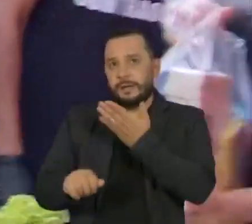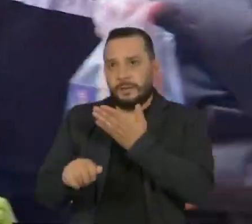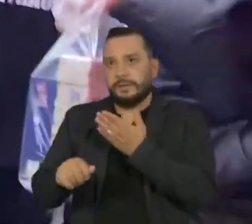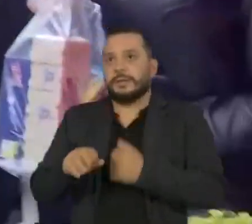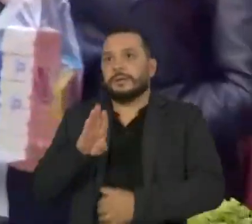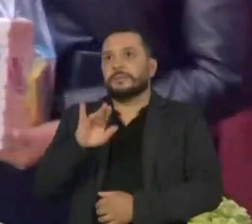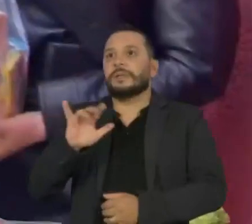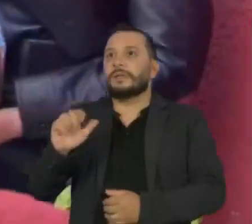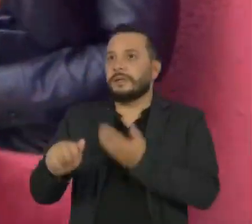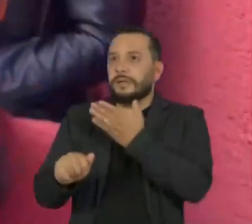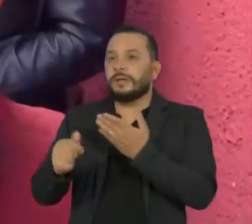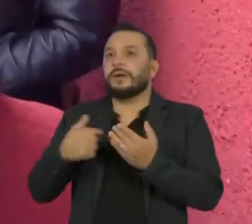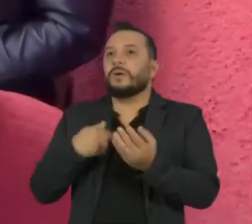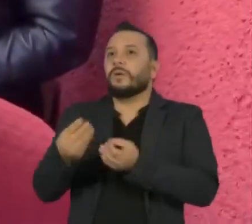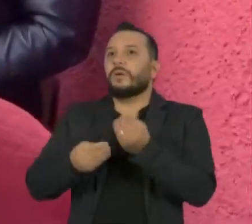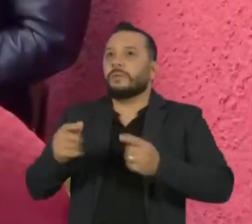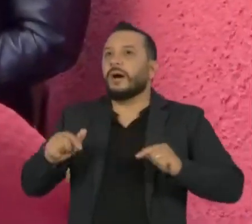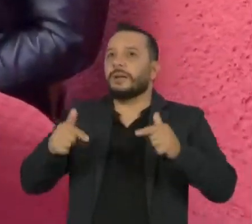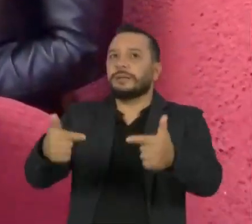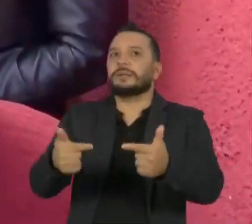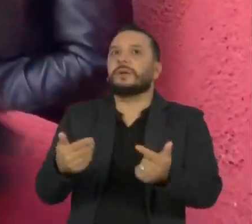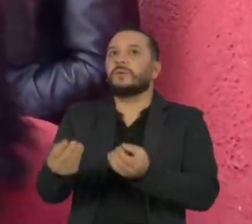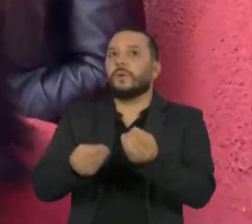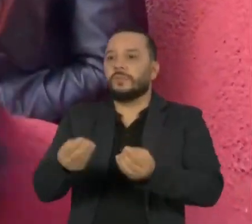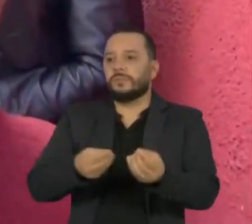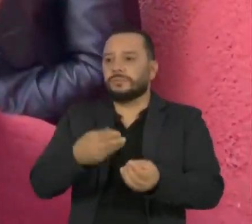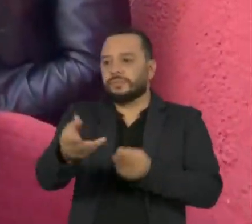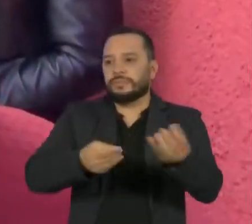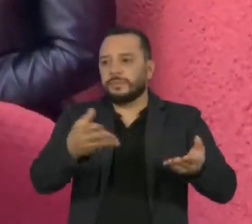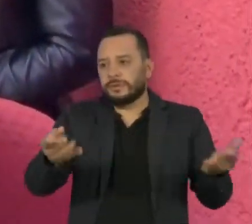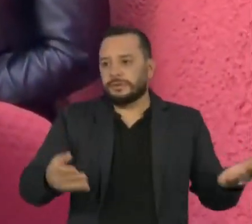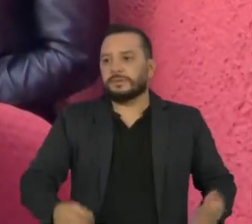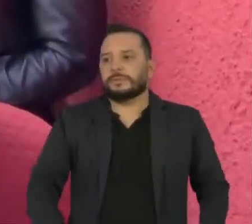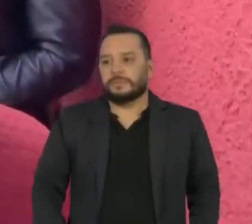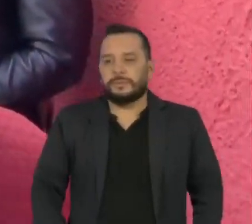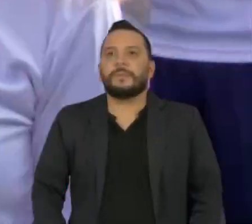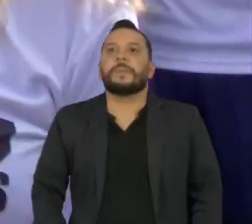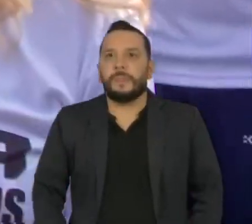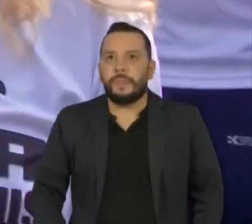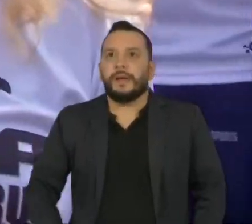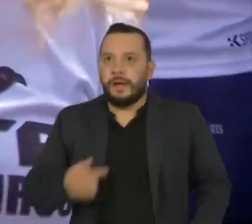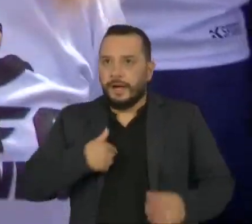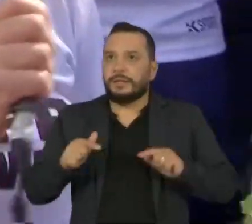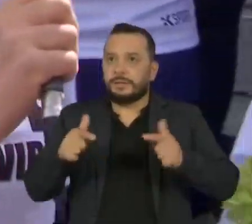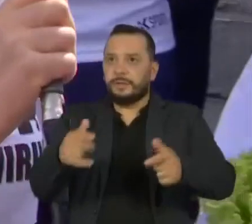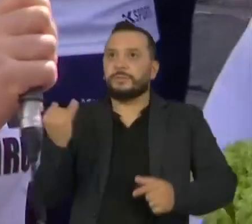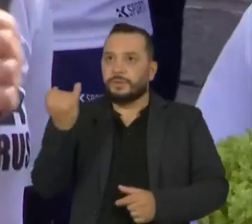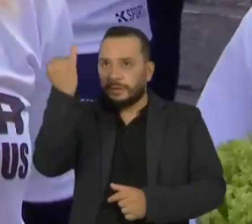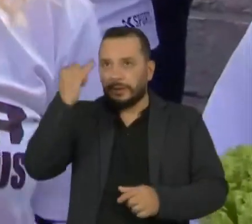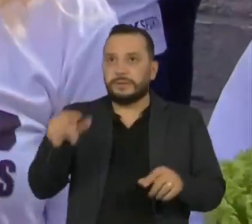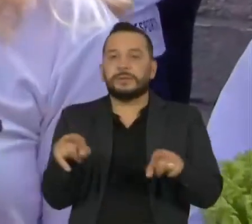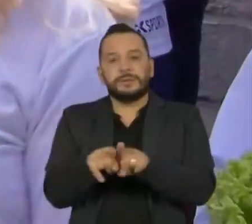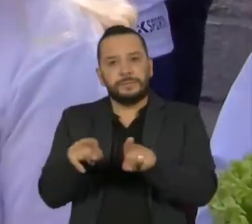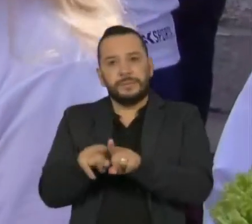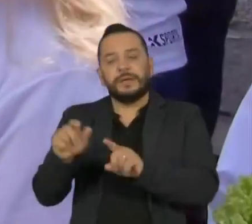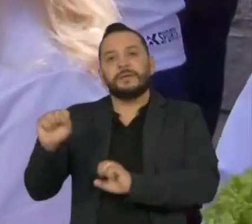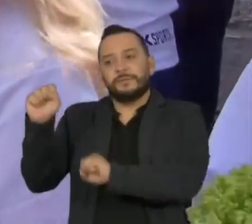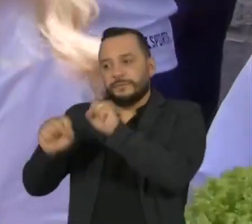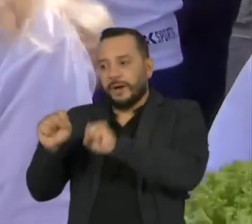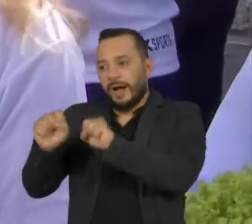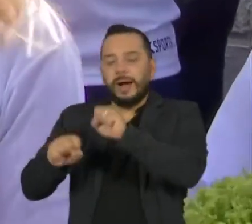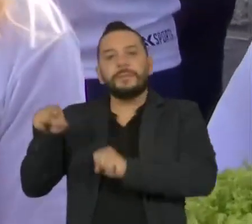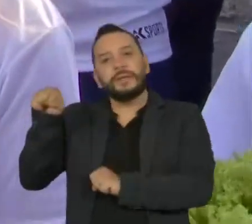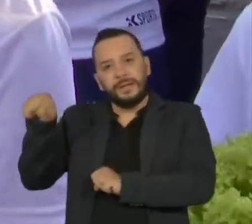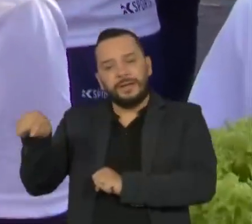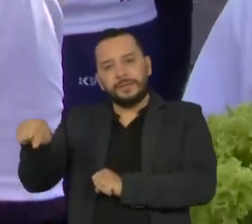Bia, quais são as próximas ações do fundo? Bem, essa ação de hoje é muito importante, porque nós ligarmos os produtores com os